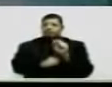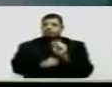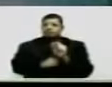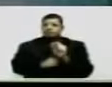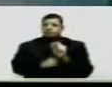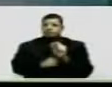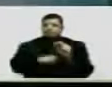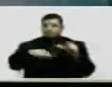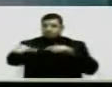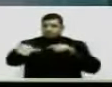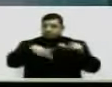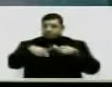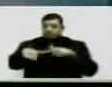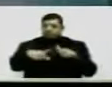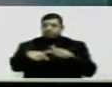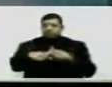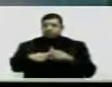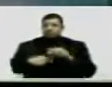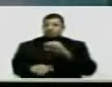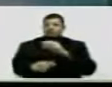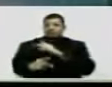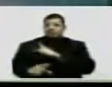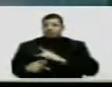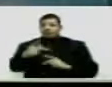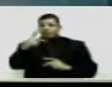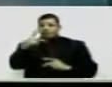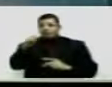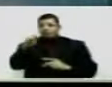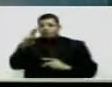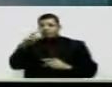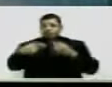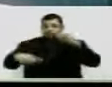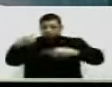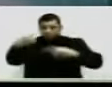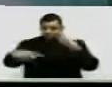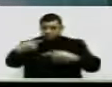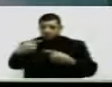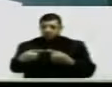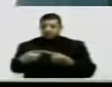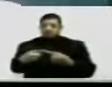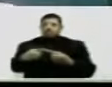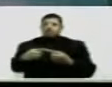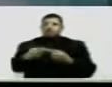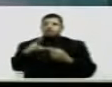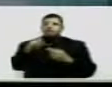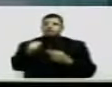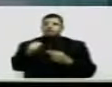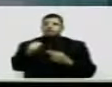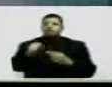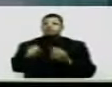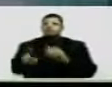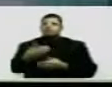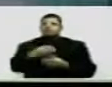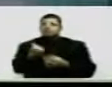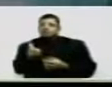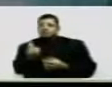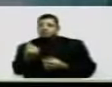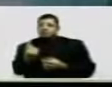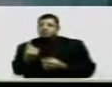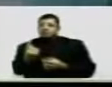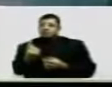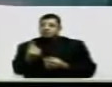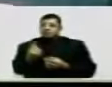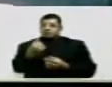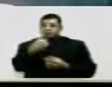para ações relacionadas à Política Nacional de Resíduos Sólidos, para transformar os 61 lixões